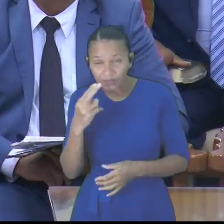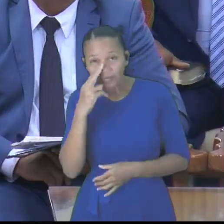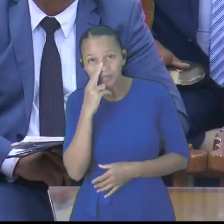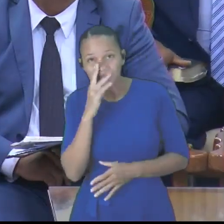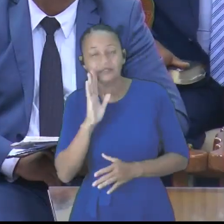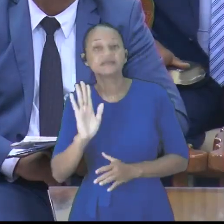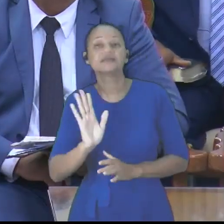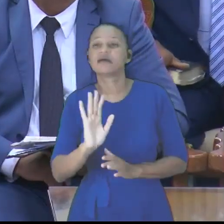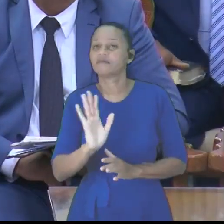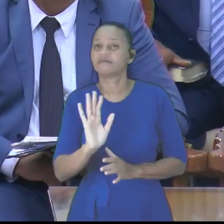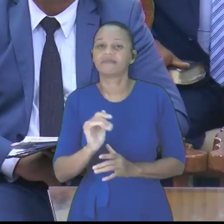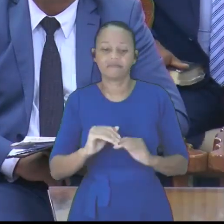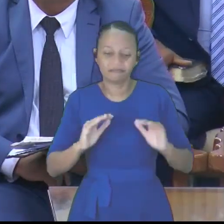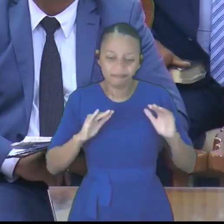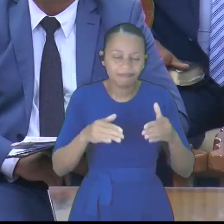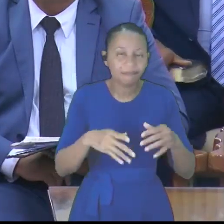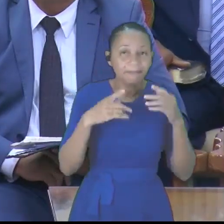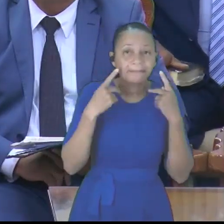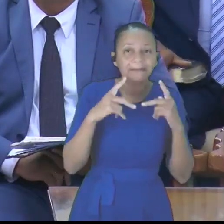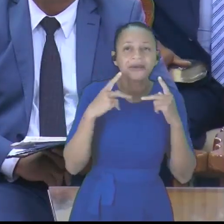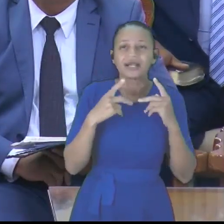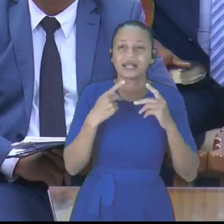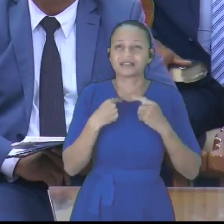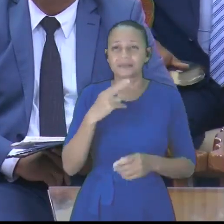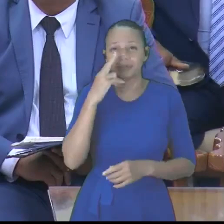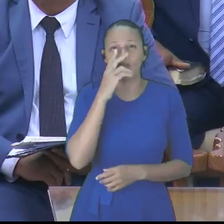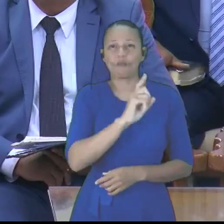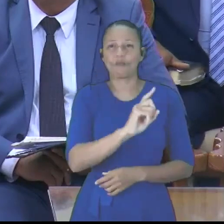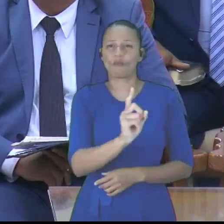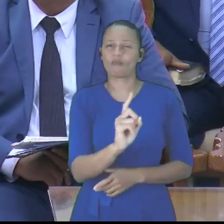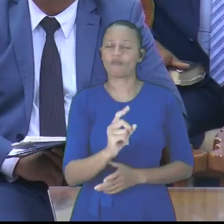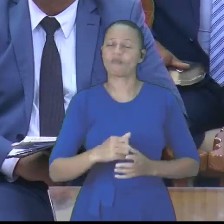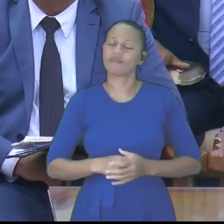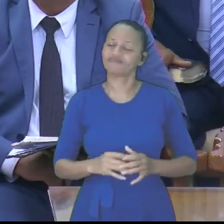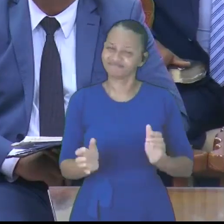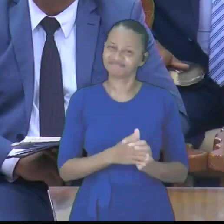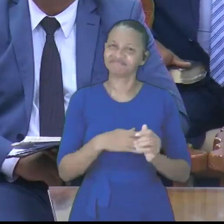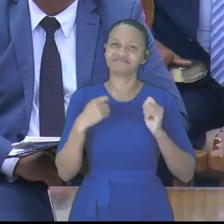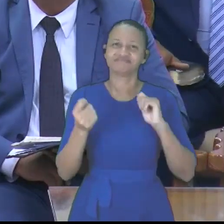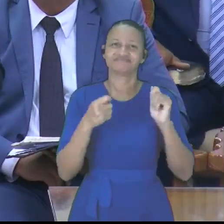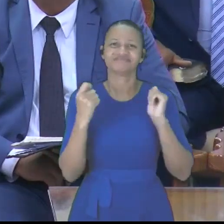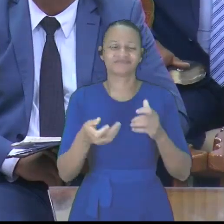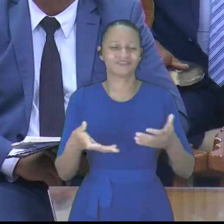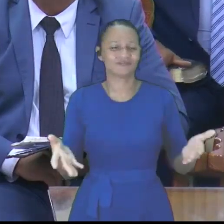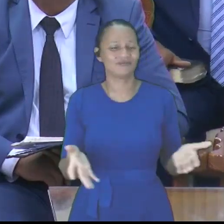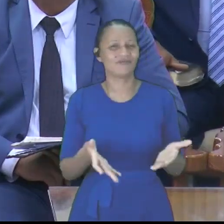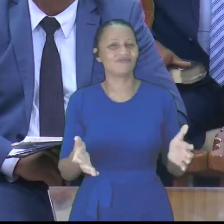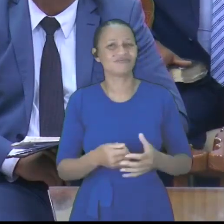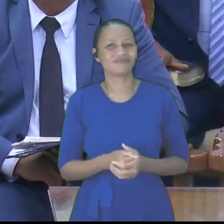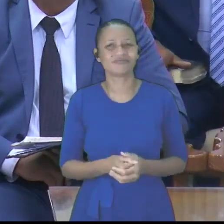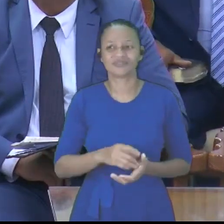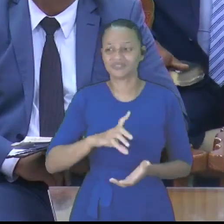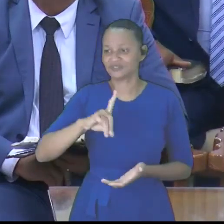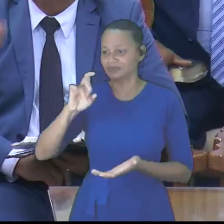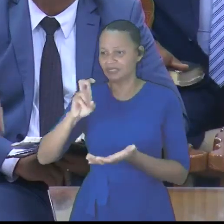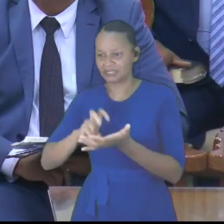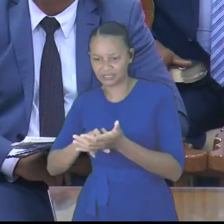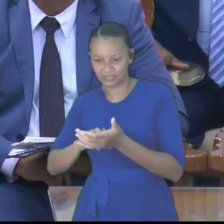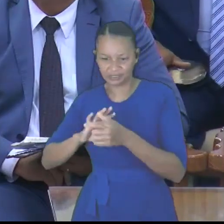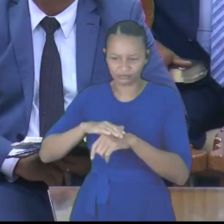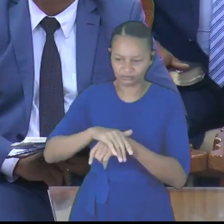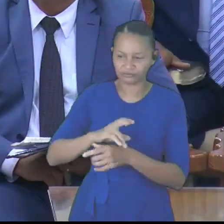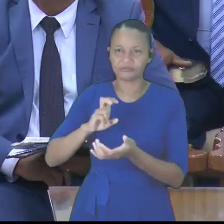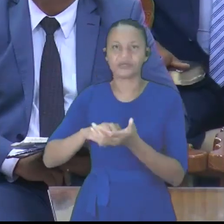era mensagem para não crente. Aleluia, e hoje não, hoje é de dia e de noite, só prega para